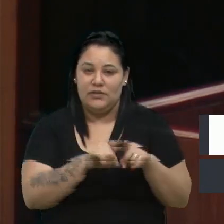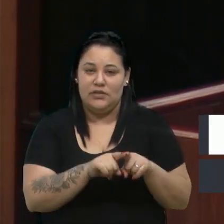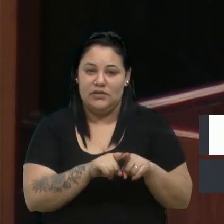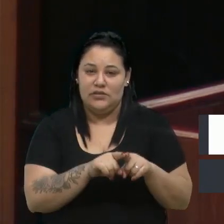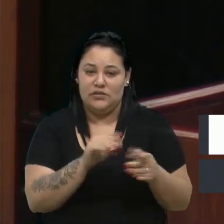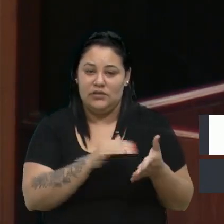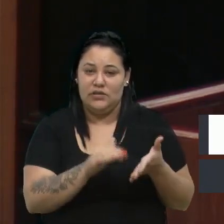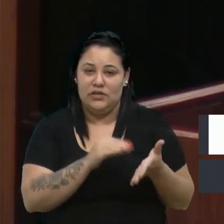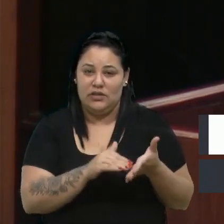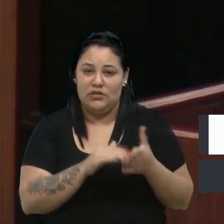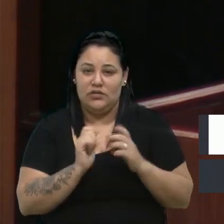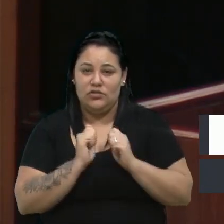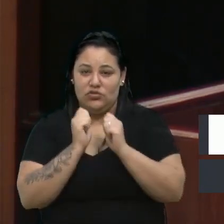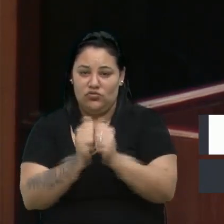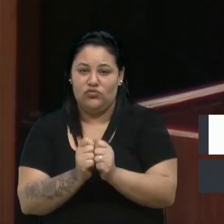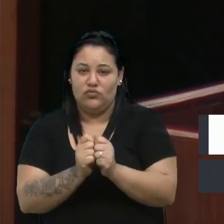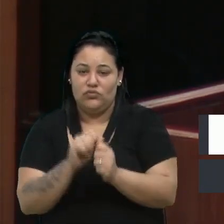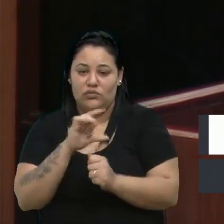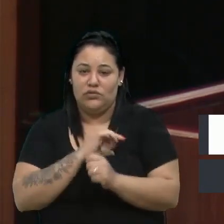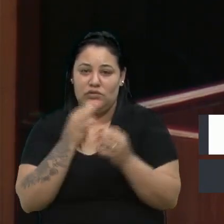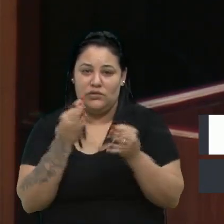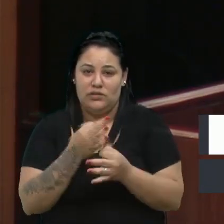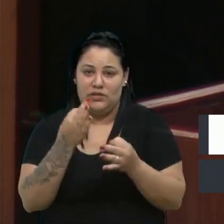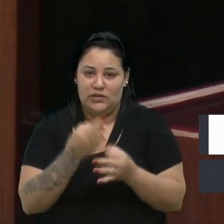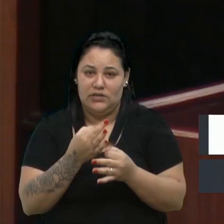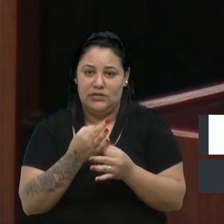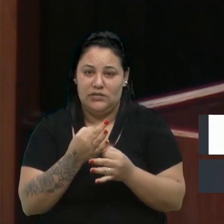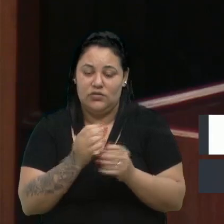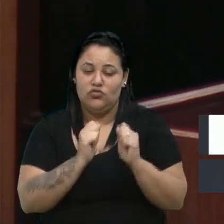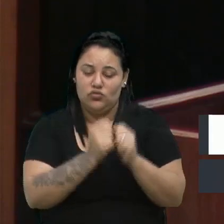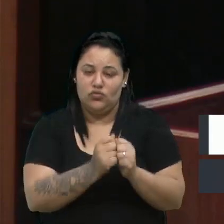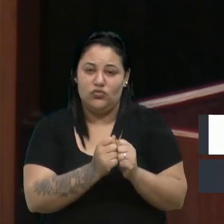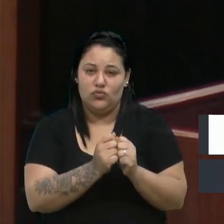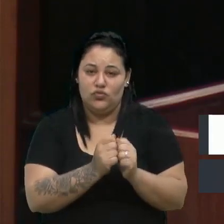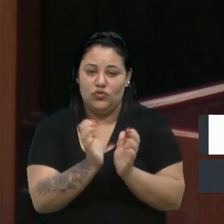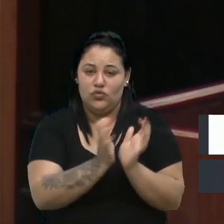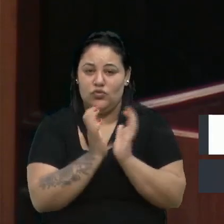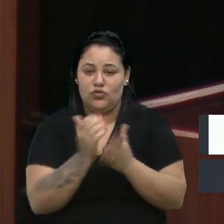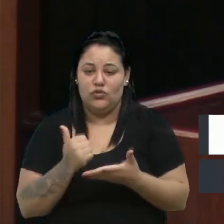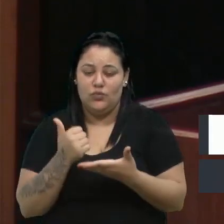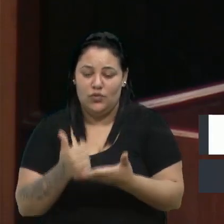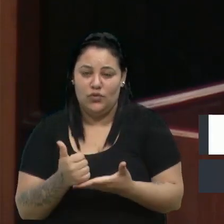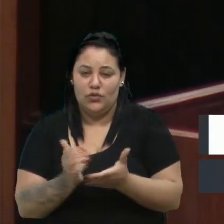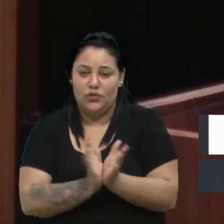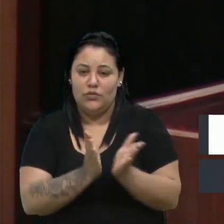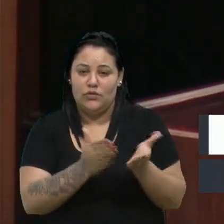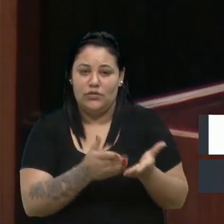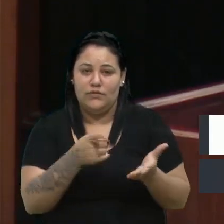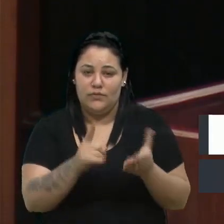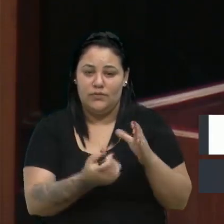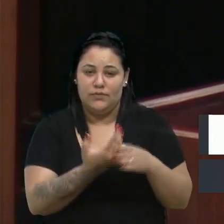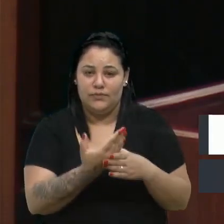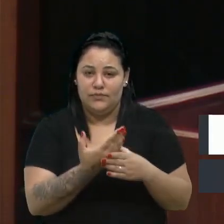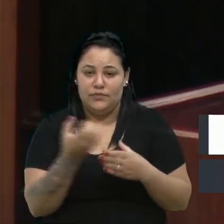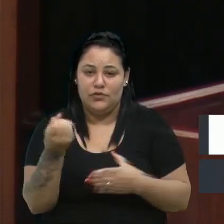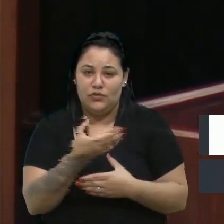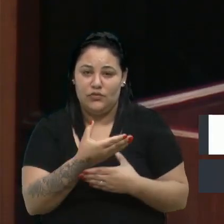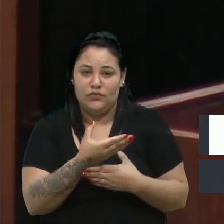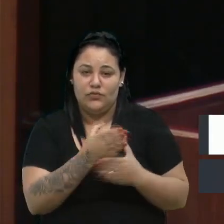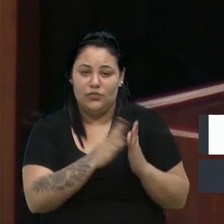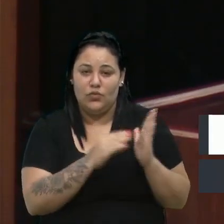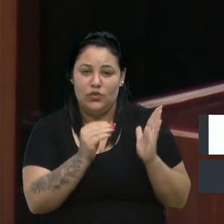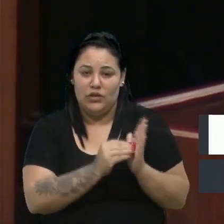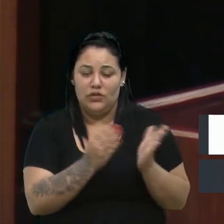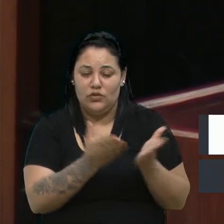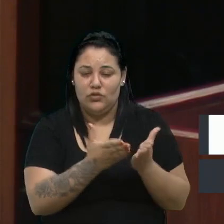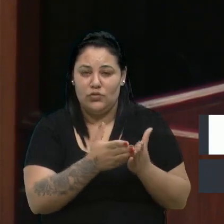junto, tenho certeza absoluta, com a frente, com a comissão, a gente vai construir novos estudos para nós tentar resolver a